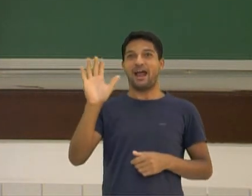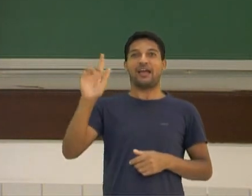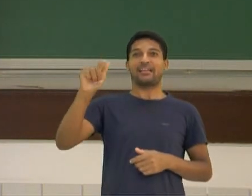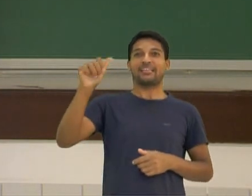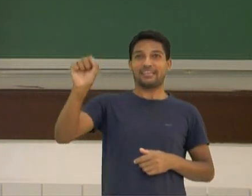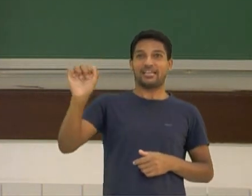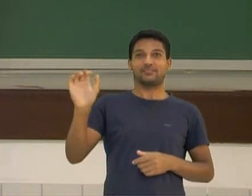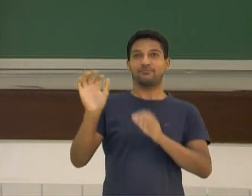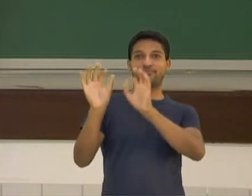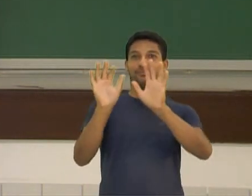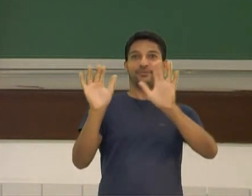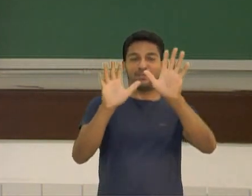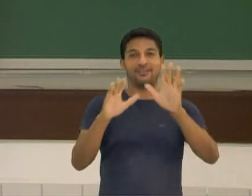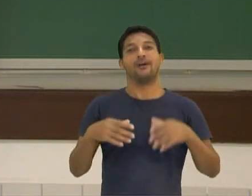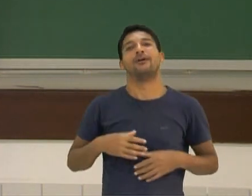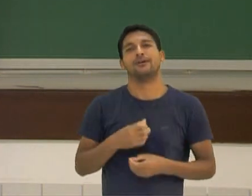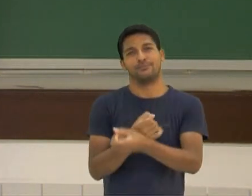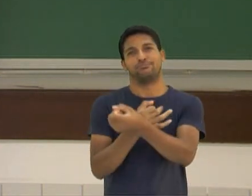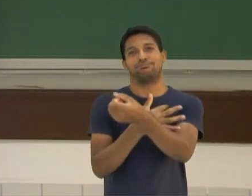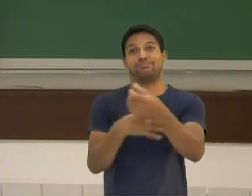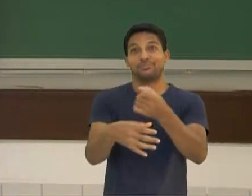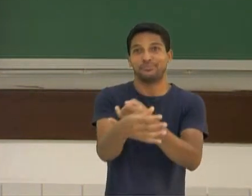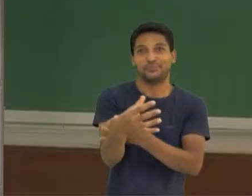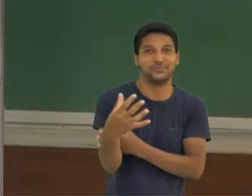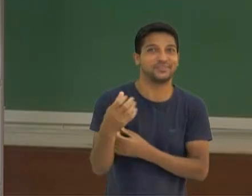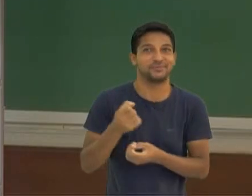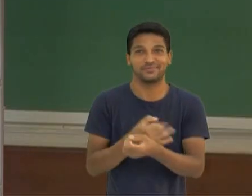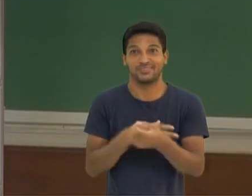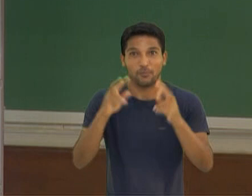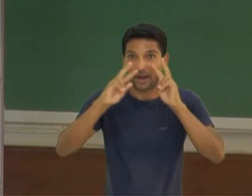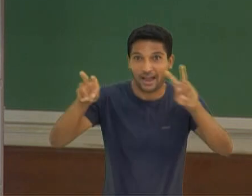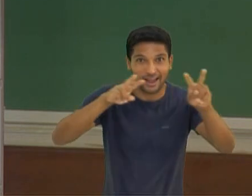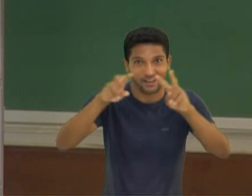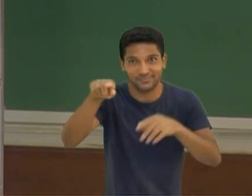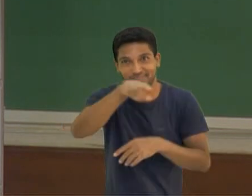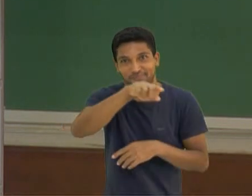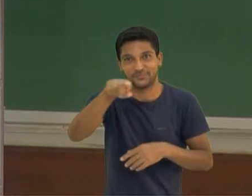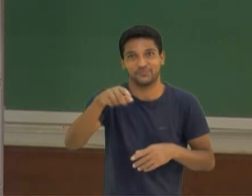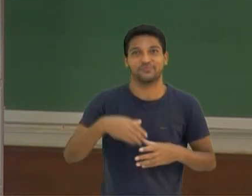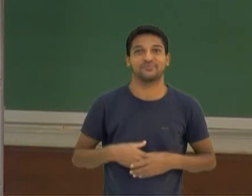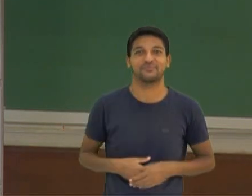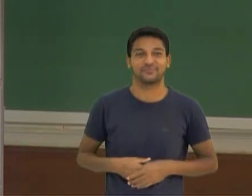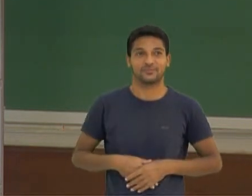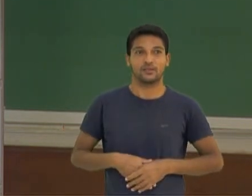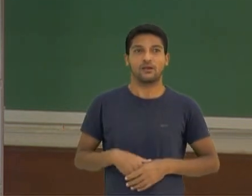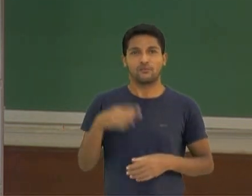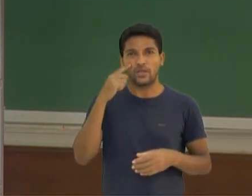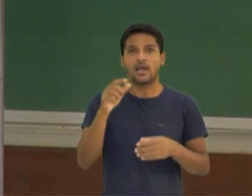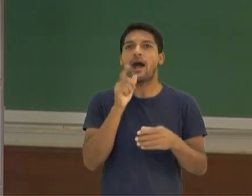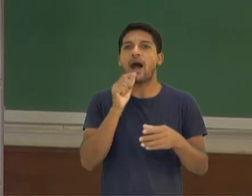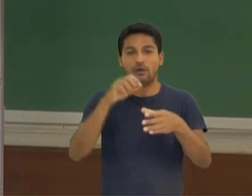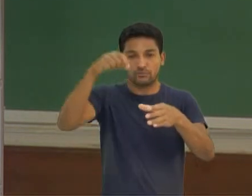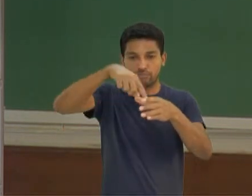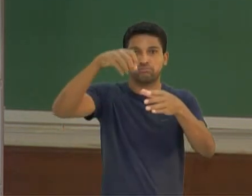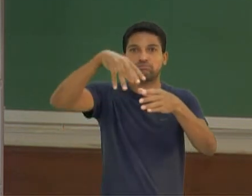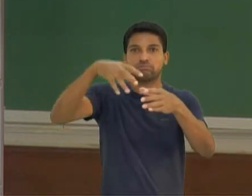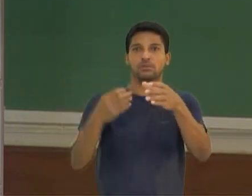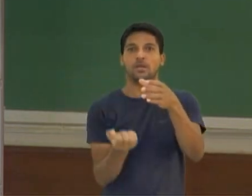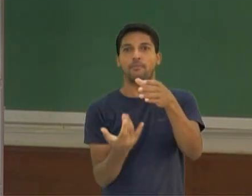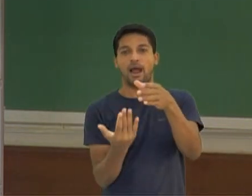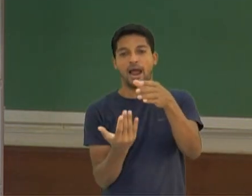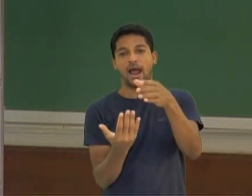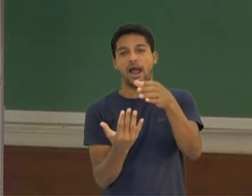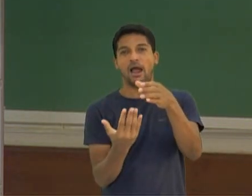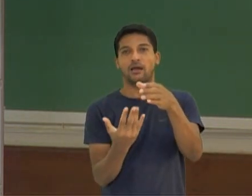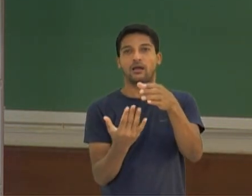emoção. Eu olho assim, vocês assim, fico muito emocionado, né? Então, lá, a ferver, né? Ferver, colocar água para ferver, certo? Colocar